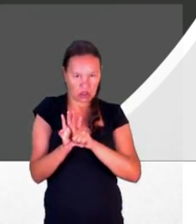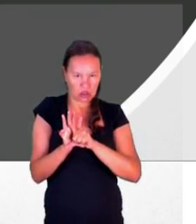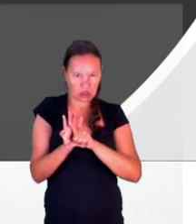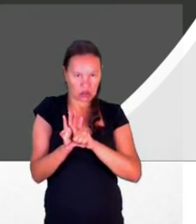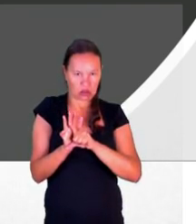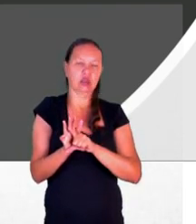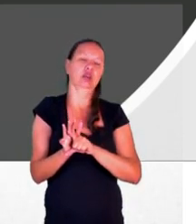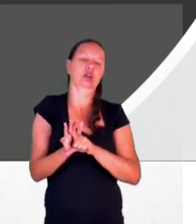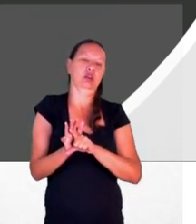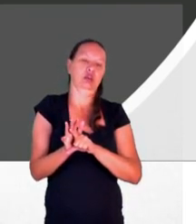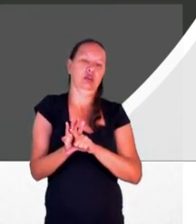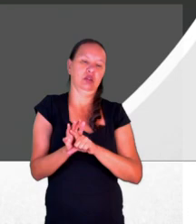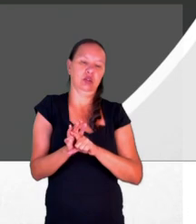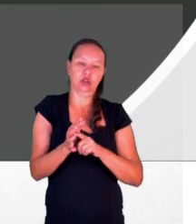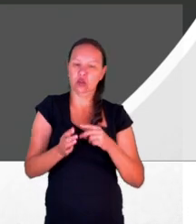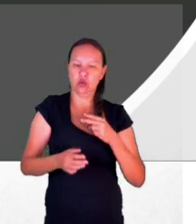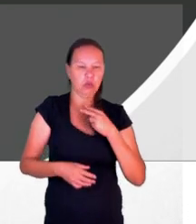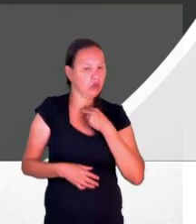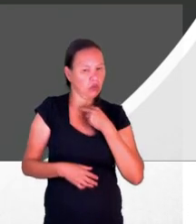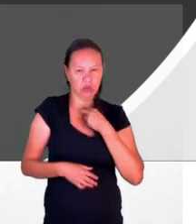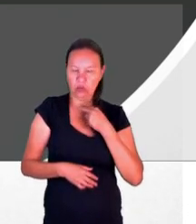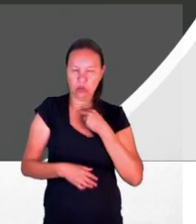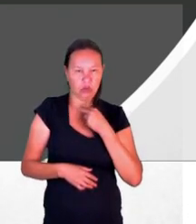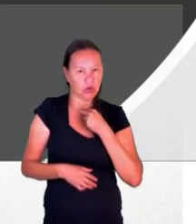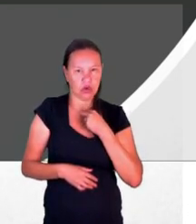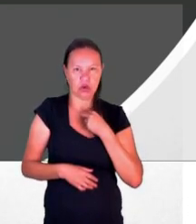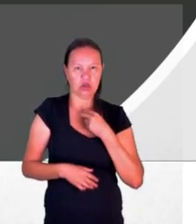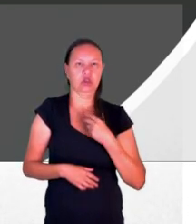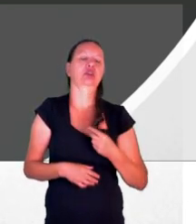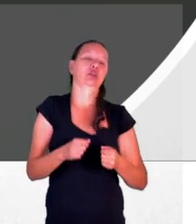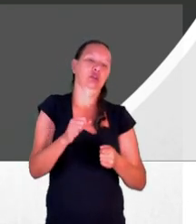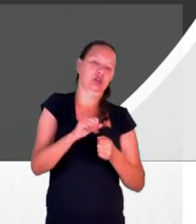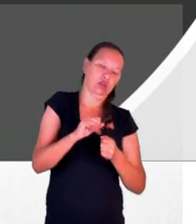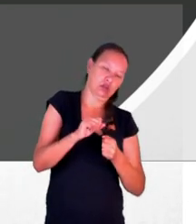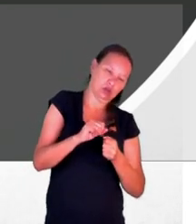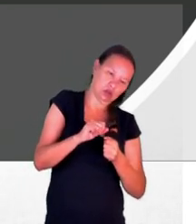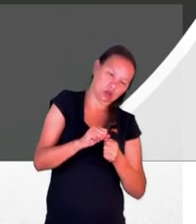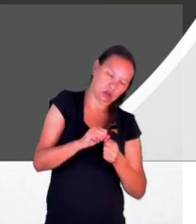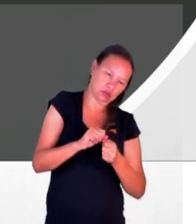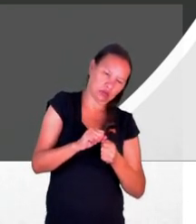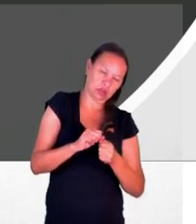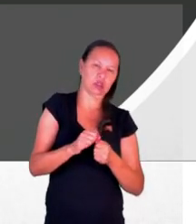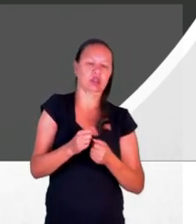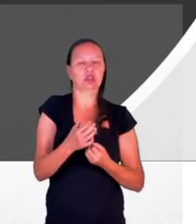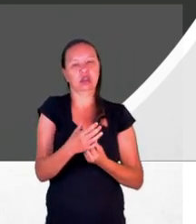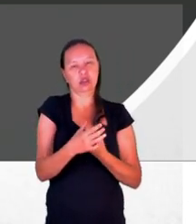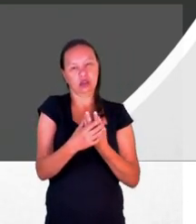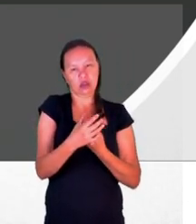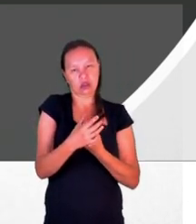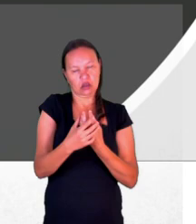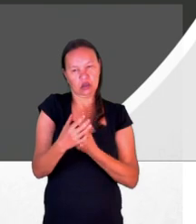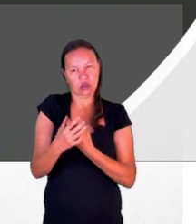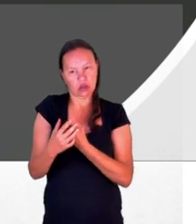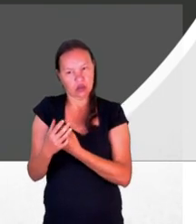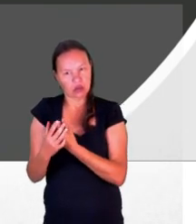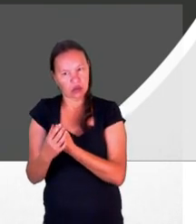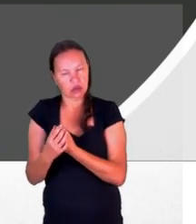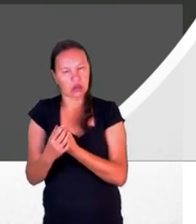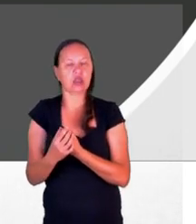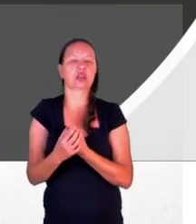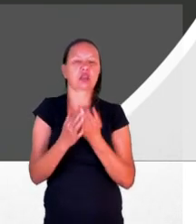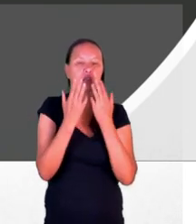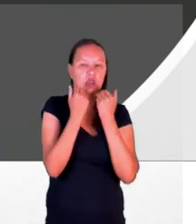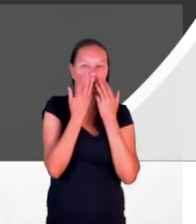restrinjam o acesso de pessoas à utilização de alimentos e recursos produtivos isso tá lá na